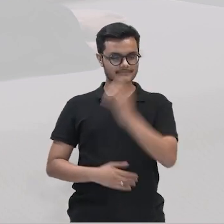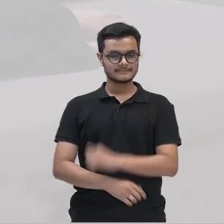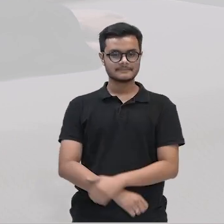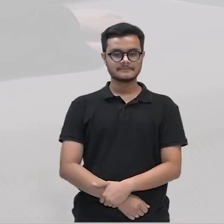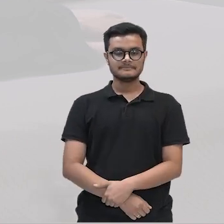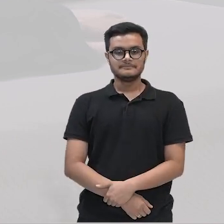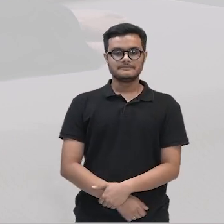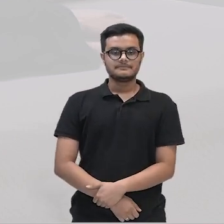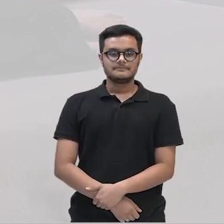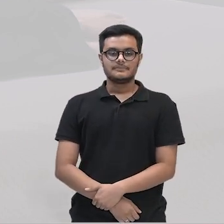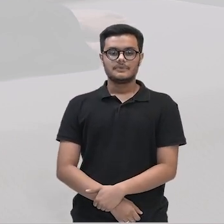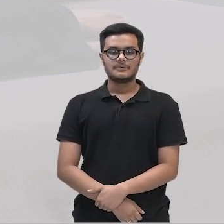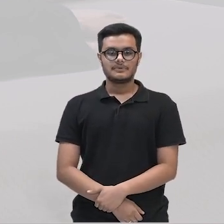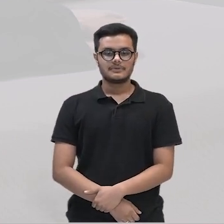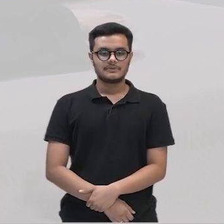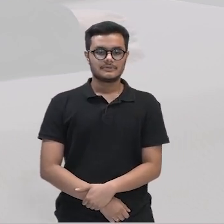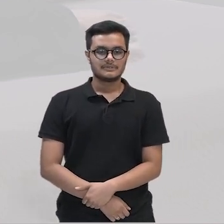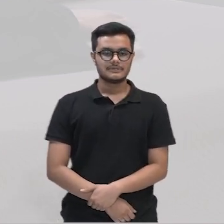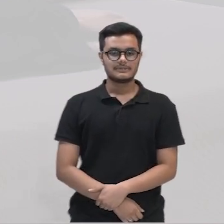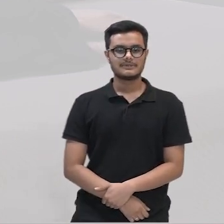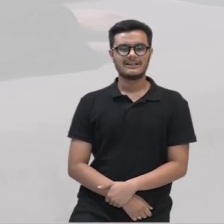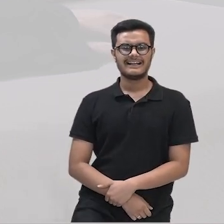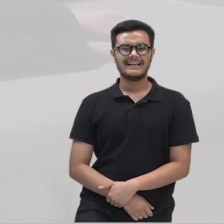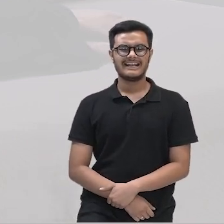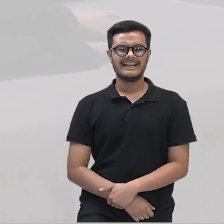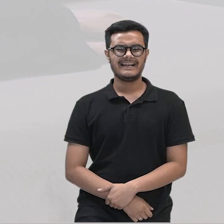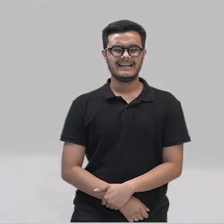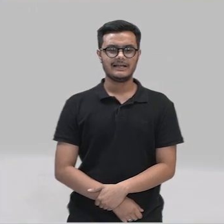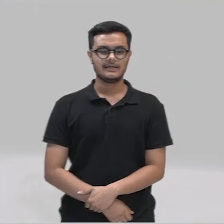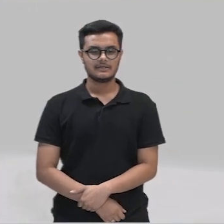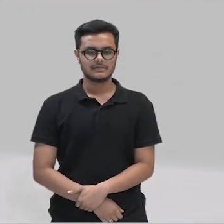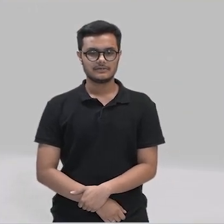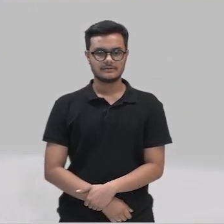I slept very early at night.